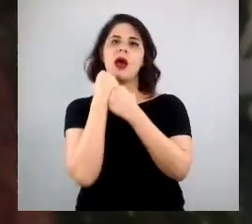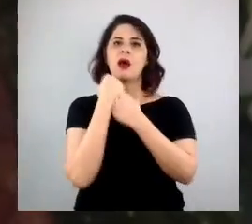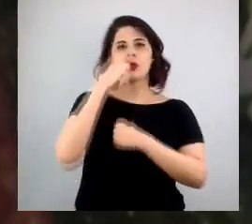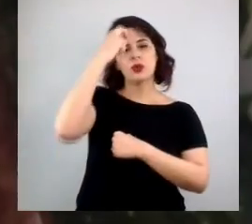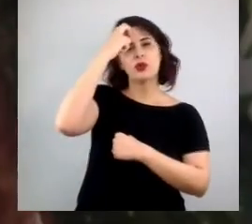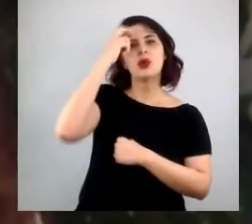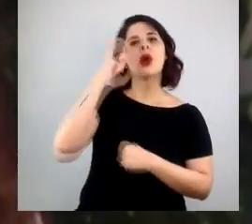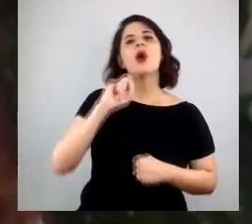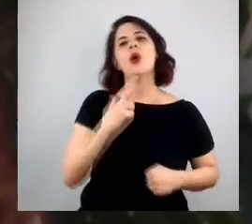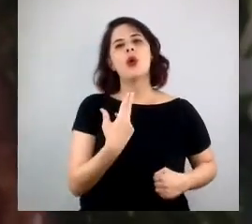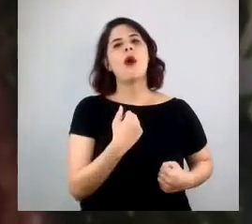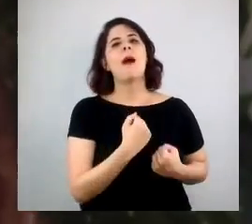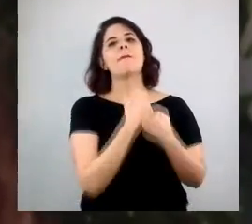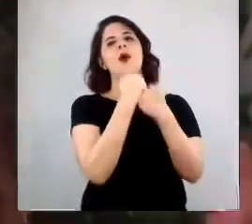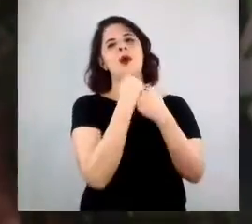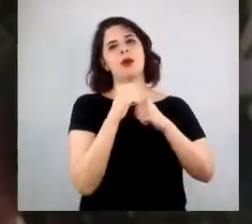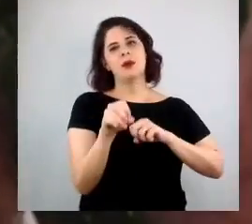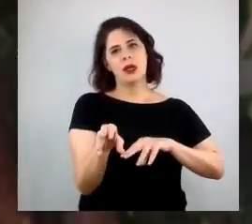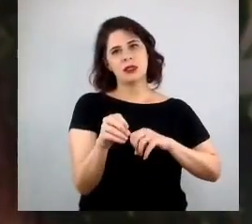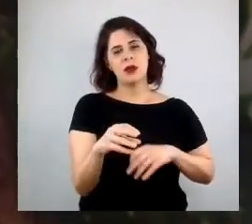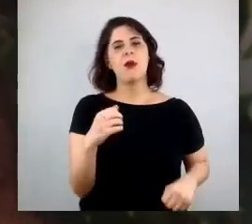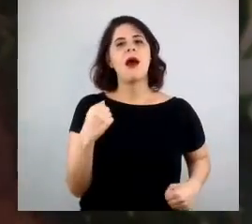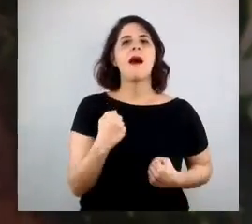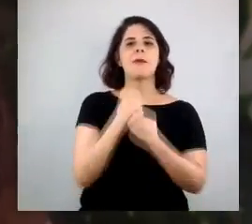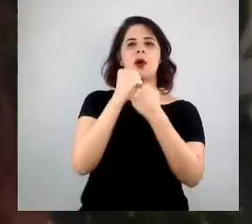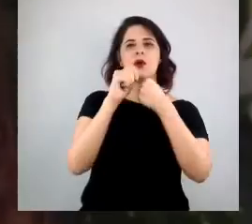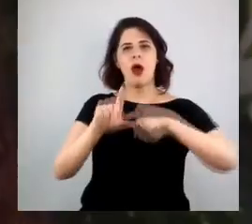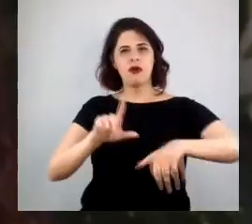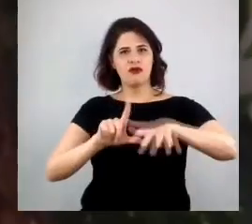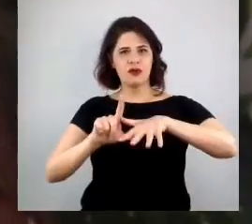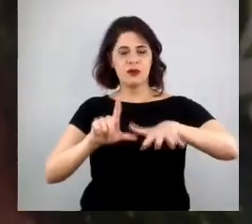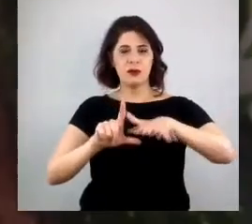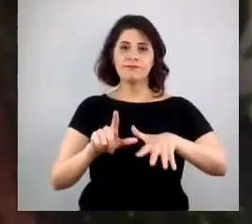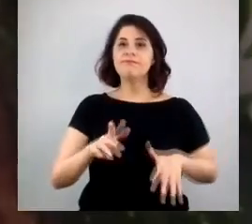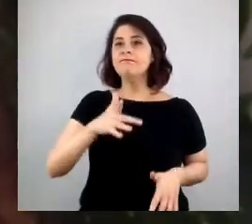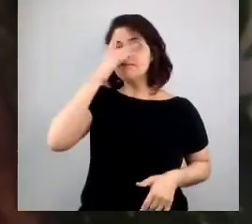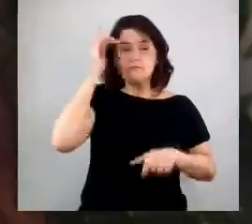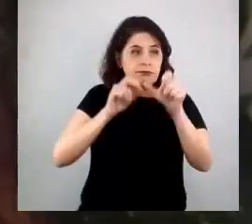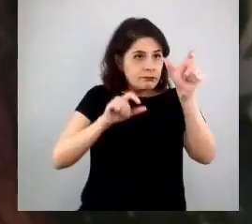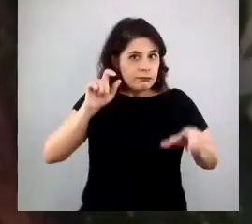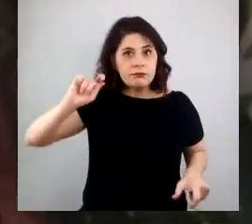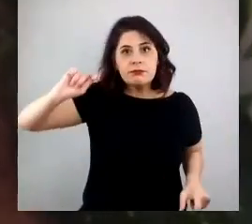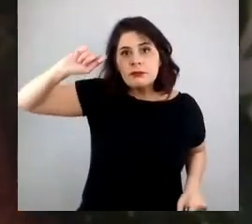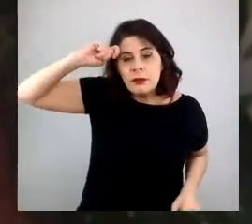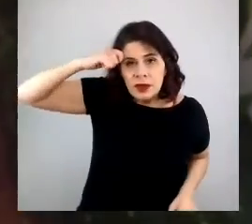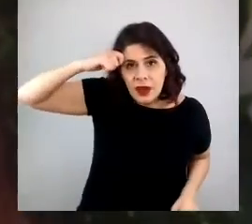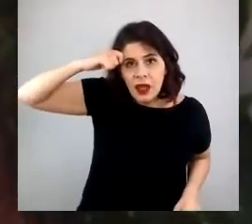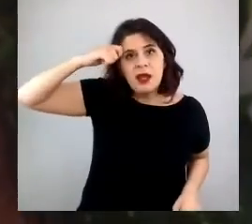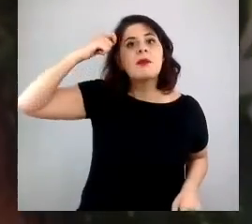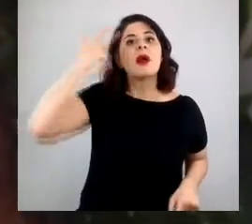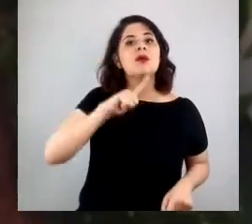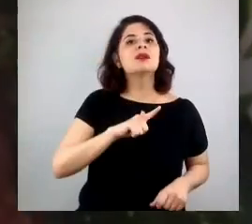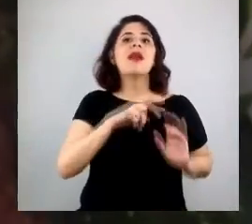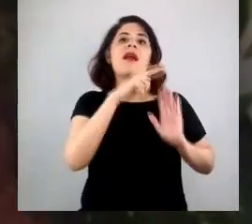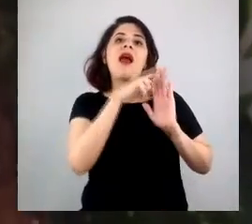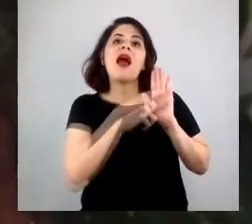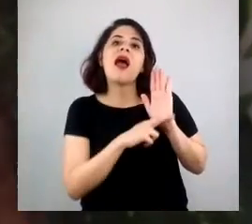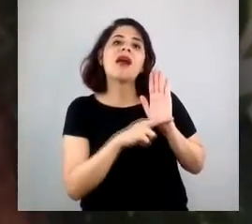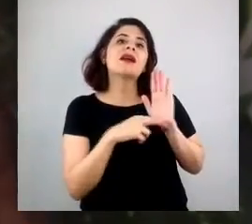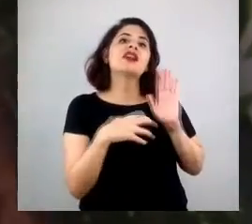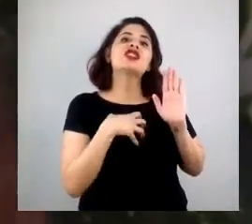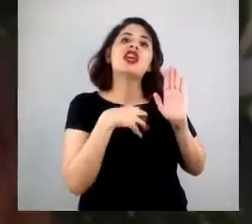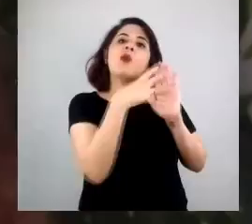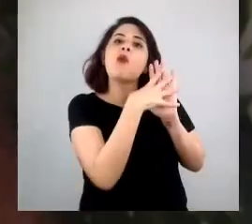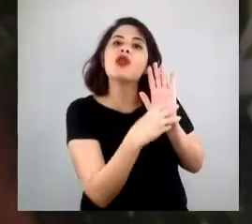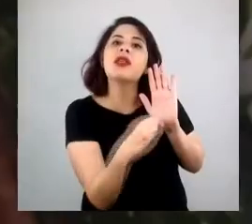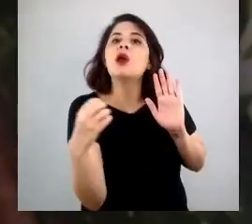educação, do audiovisual, produções produzidas por pessoas pretas que tragam novos paradigmas. É importante a gente falar disso, né?